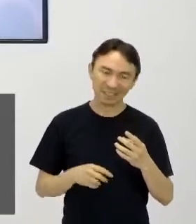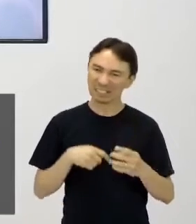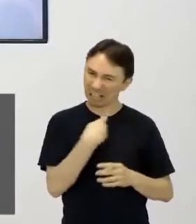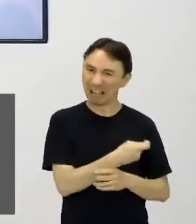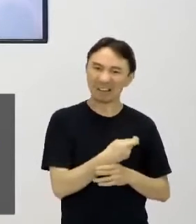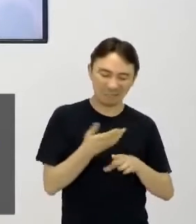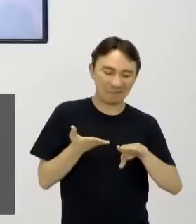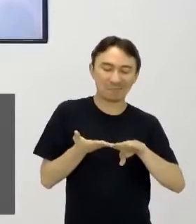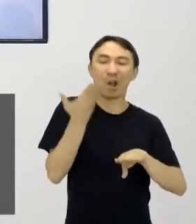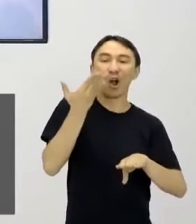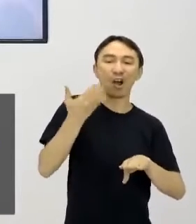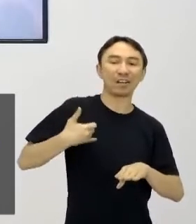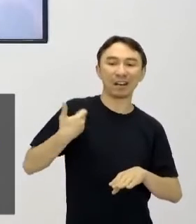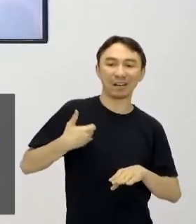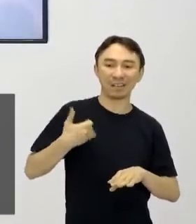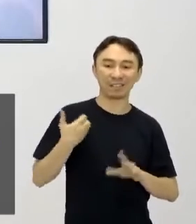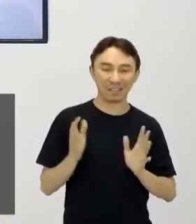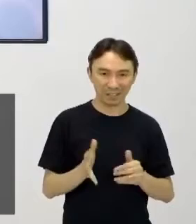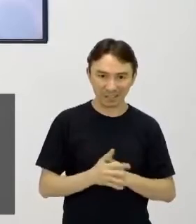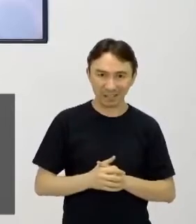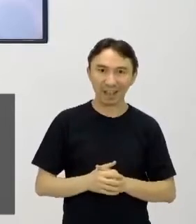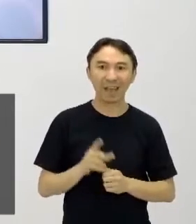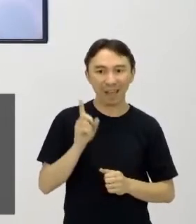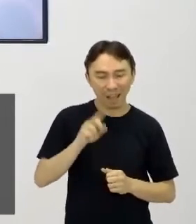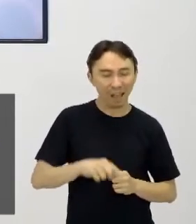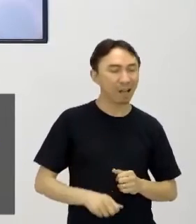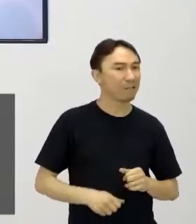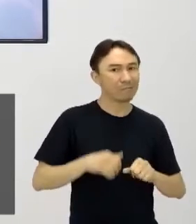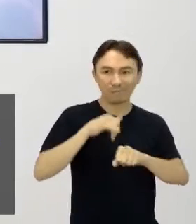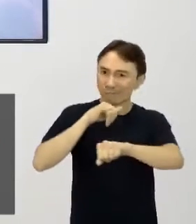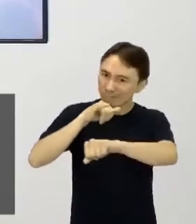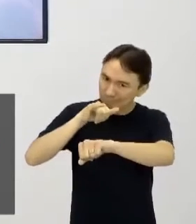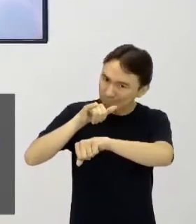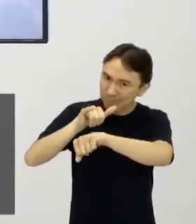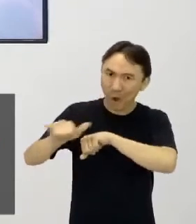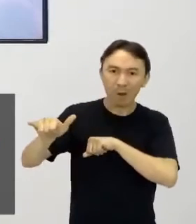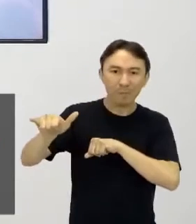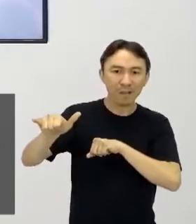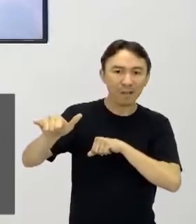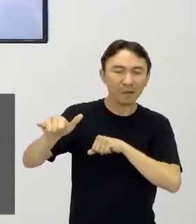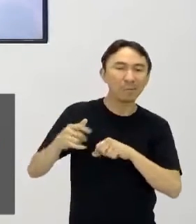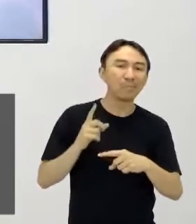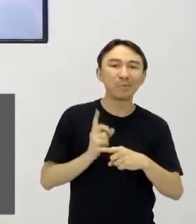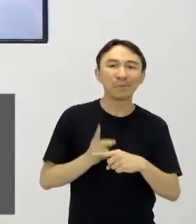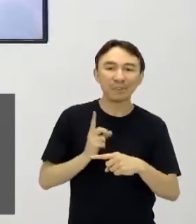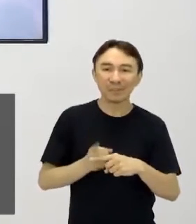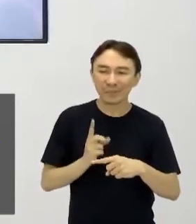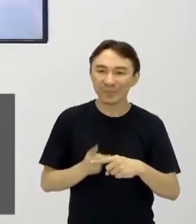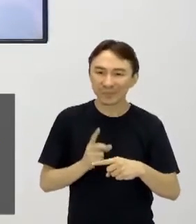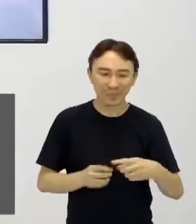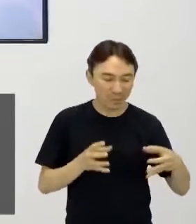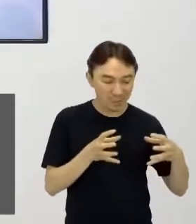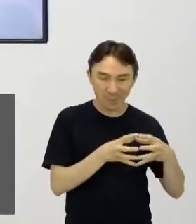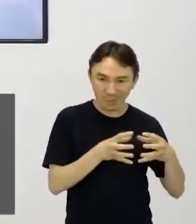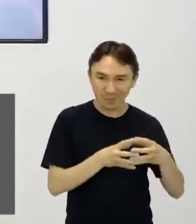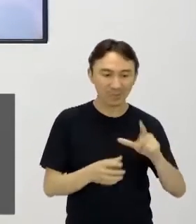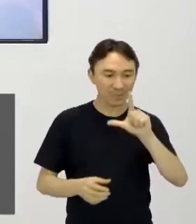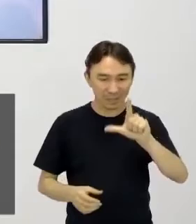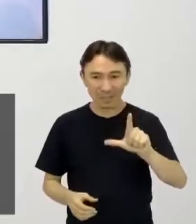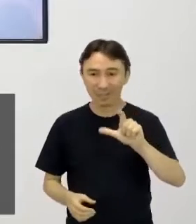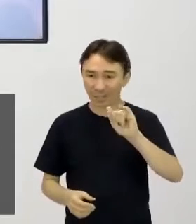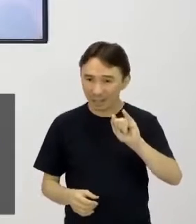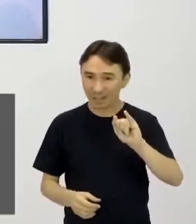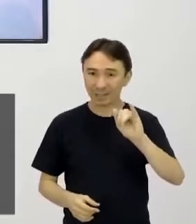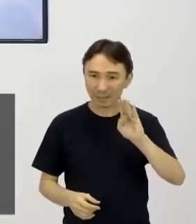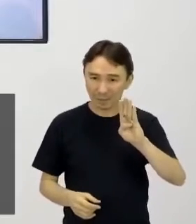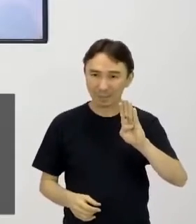um golpe, porque os liberais, eles ficaram governando o Brasil através da figura do príncipe, né? Através